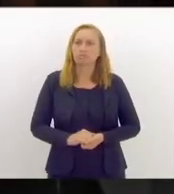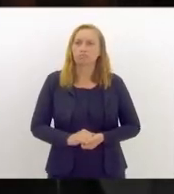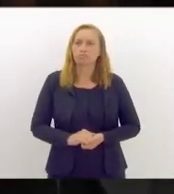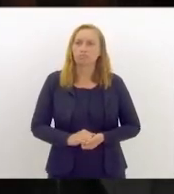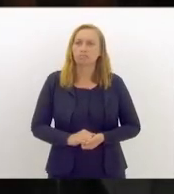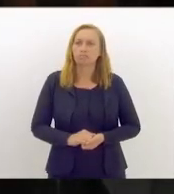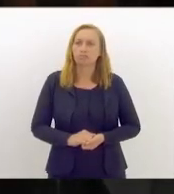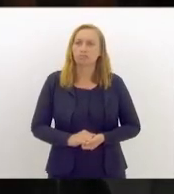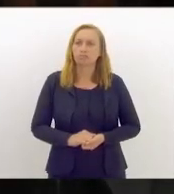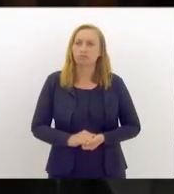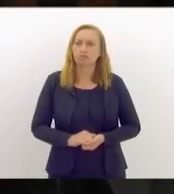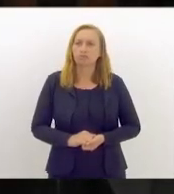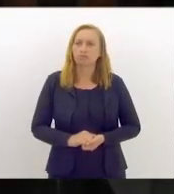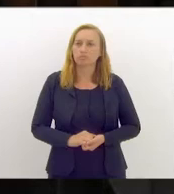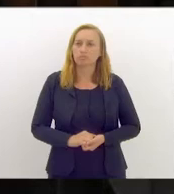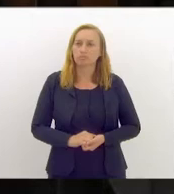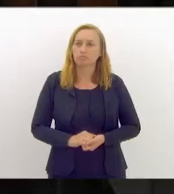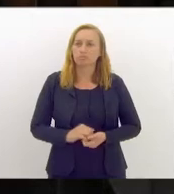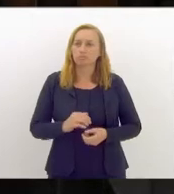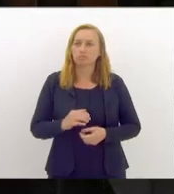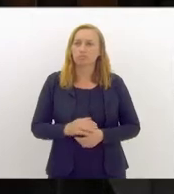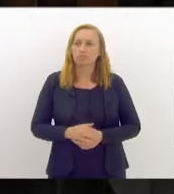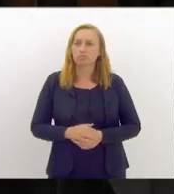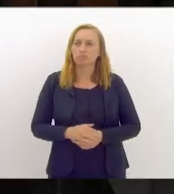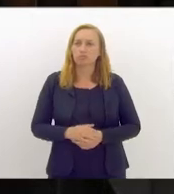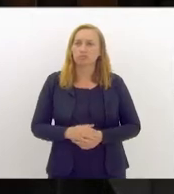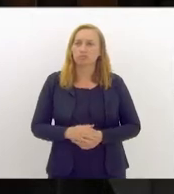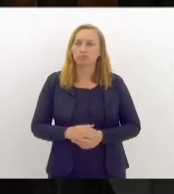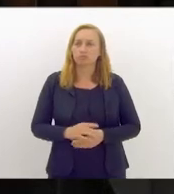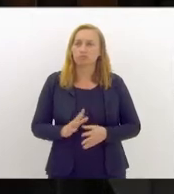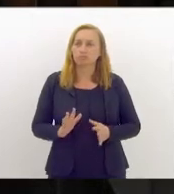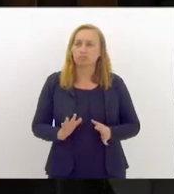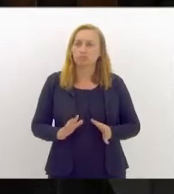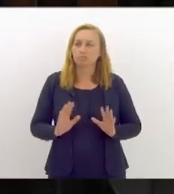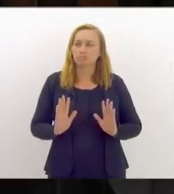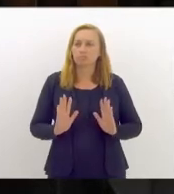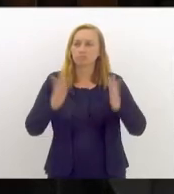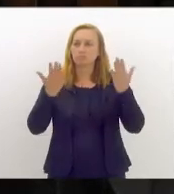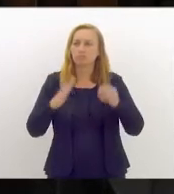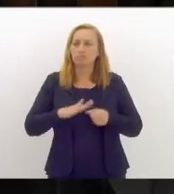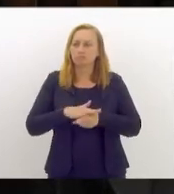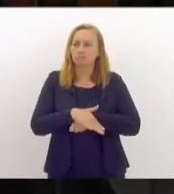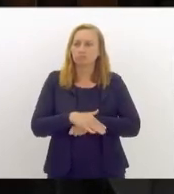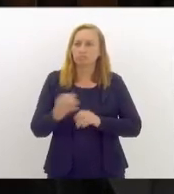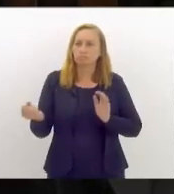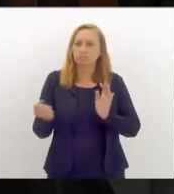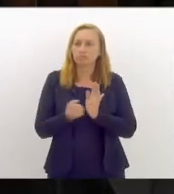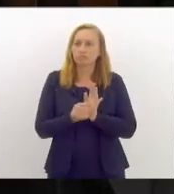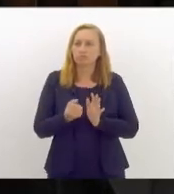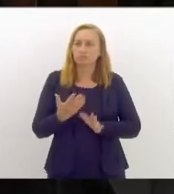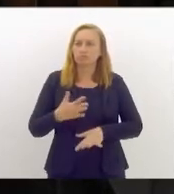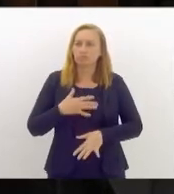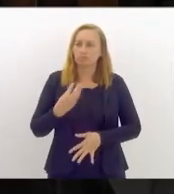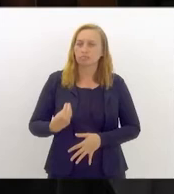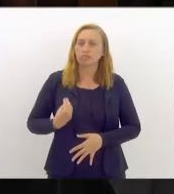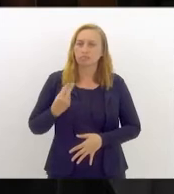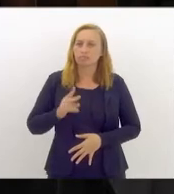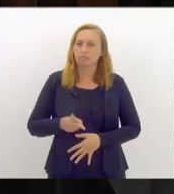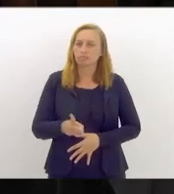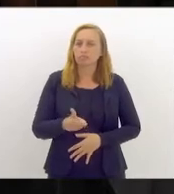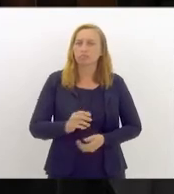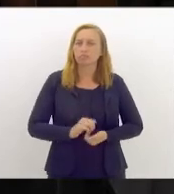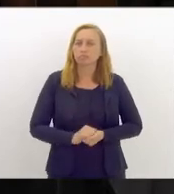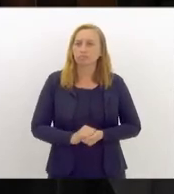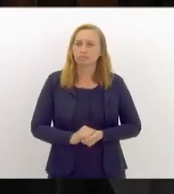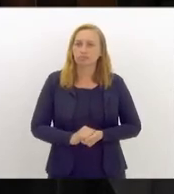que cidade voos o gesto e esta noite de festas ficaram Marcados Para Sempre em minha